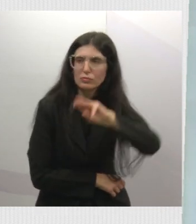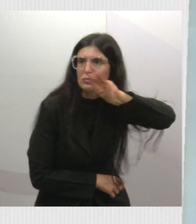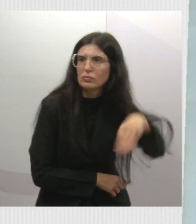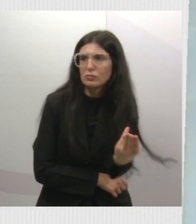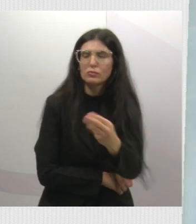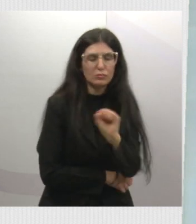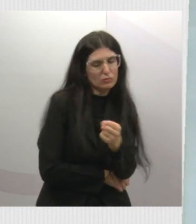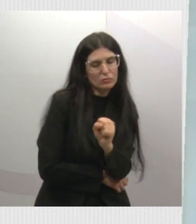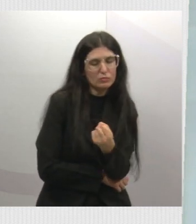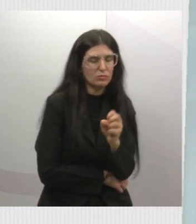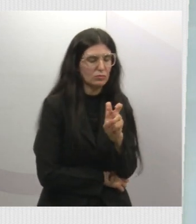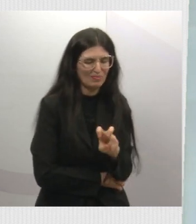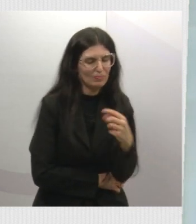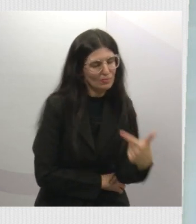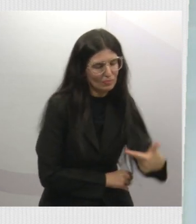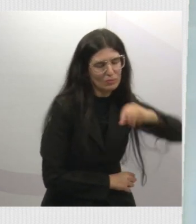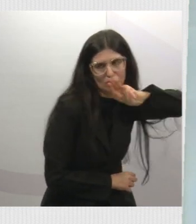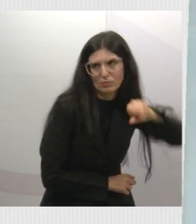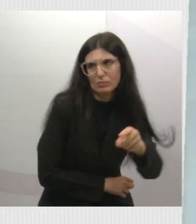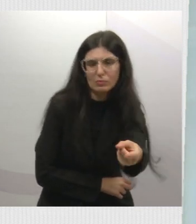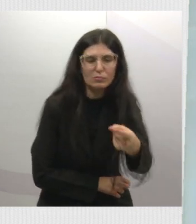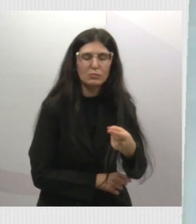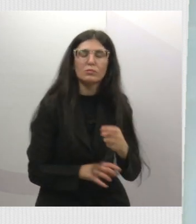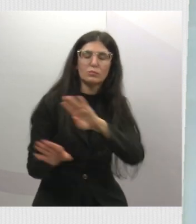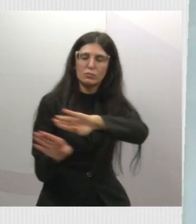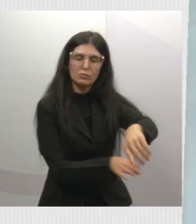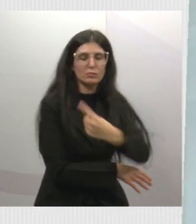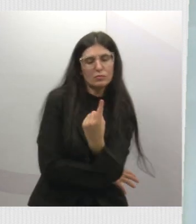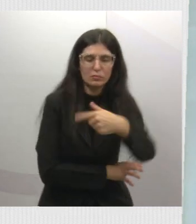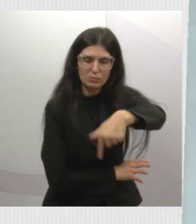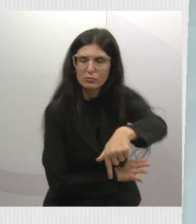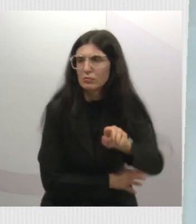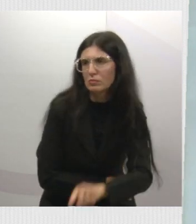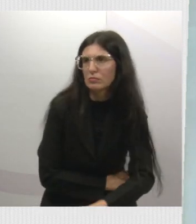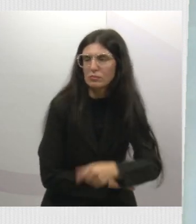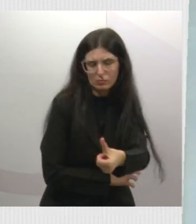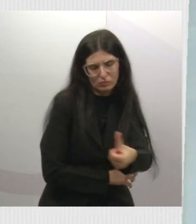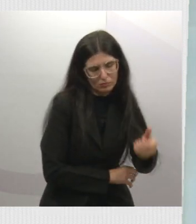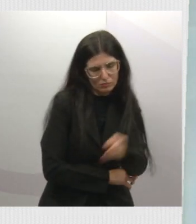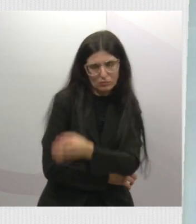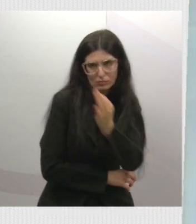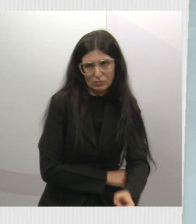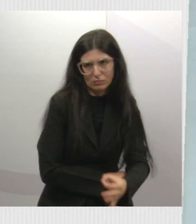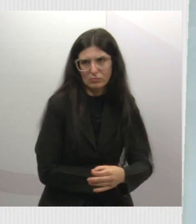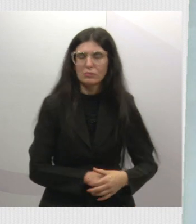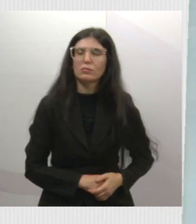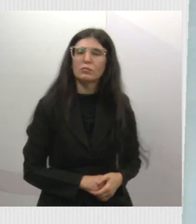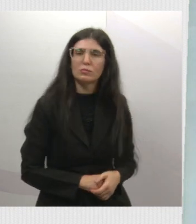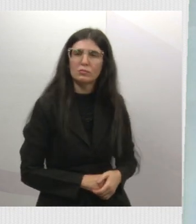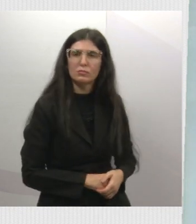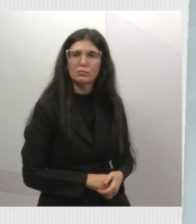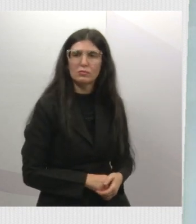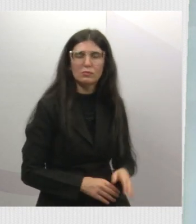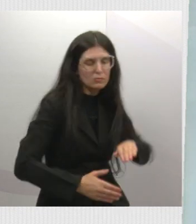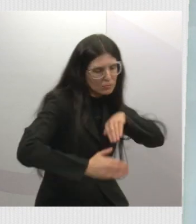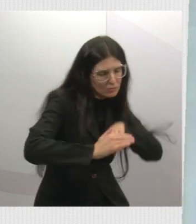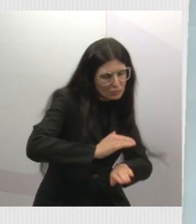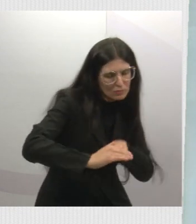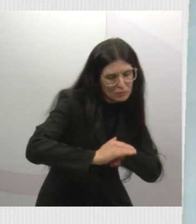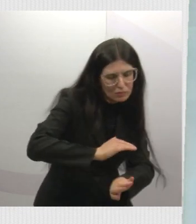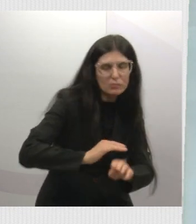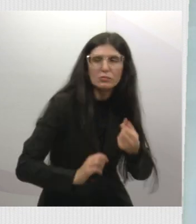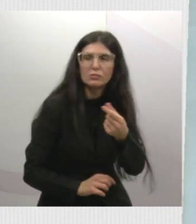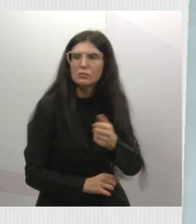11.852.000, chegando a um montante de 17,66%. E reserva de contingência, nada liquidado,